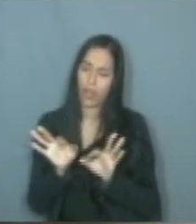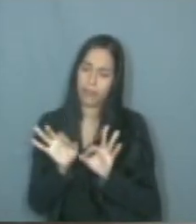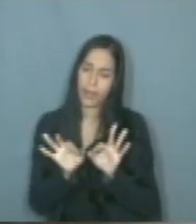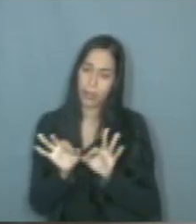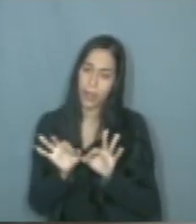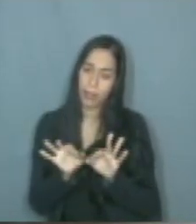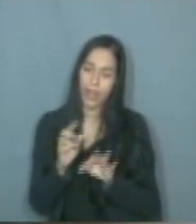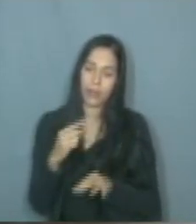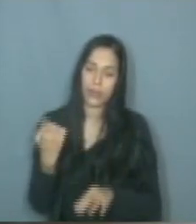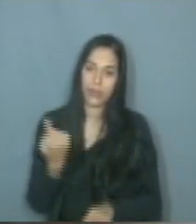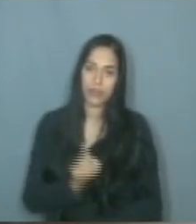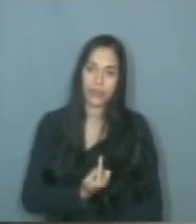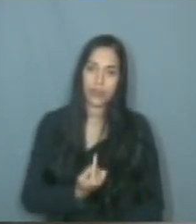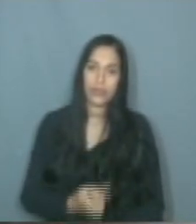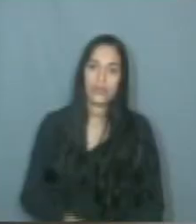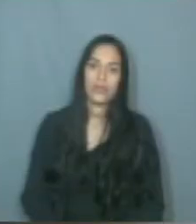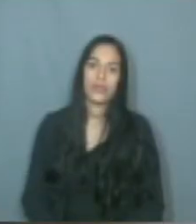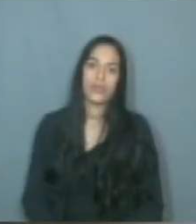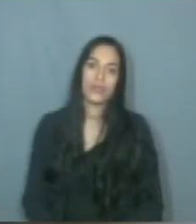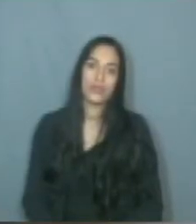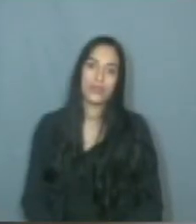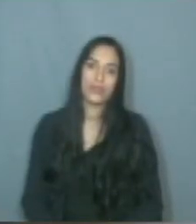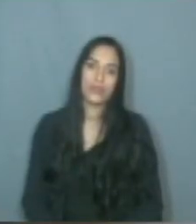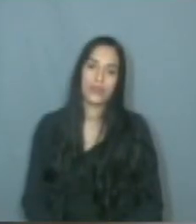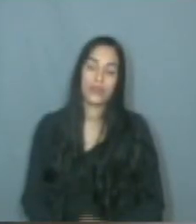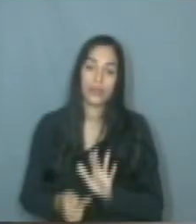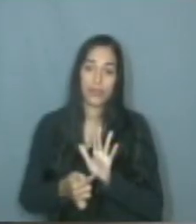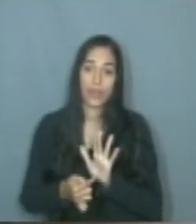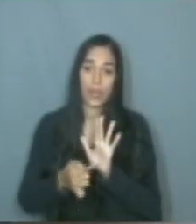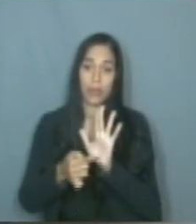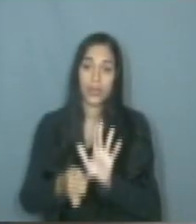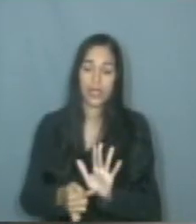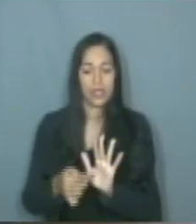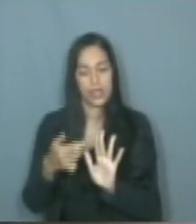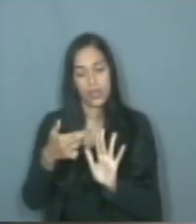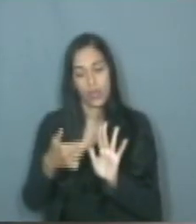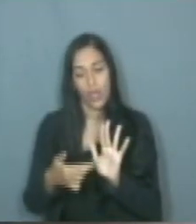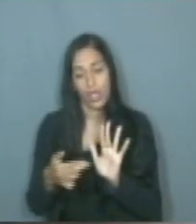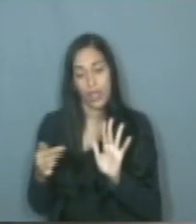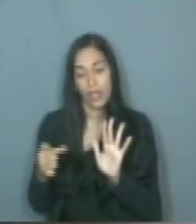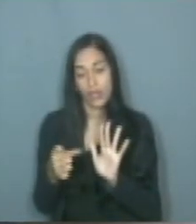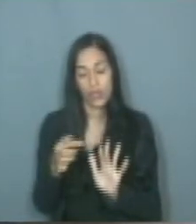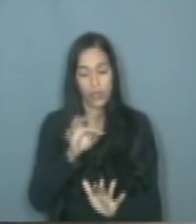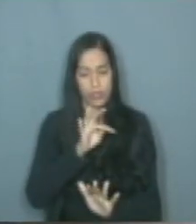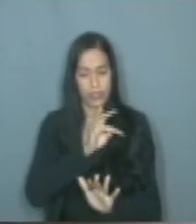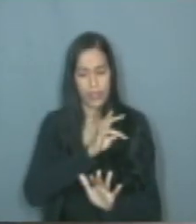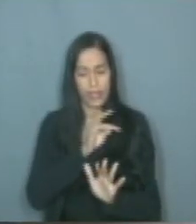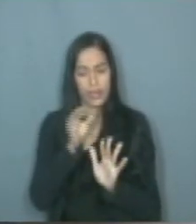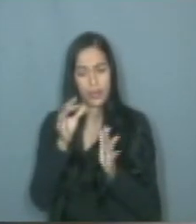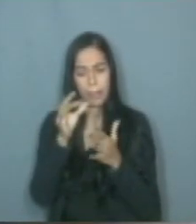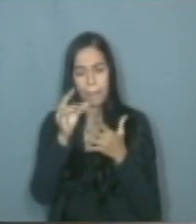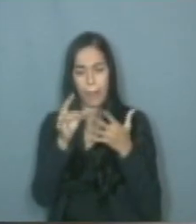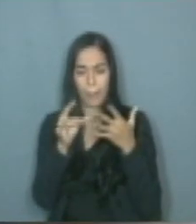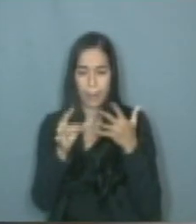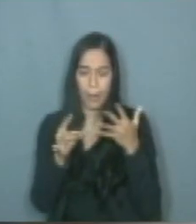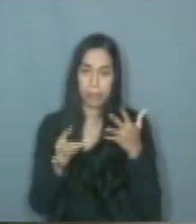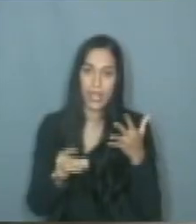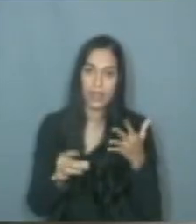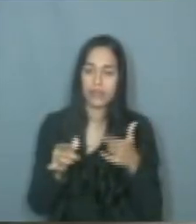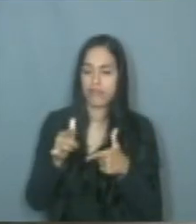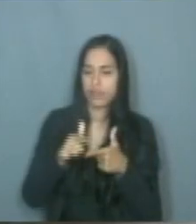por nós. São eles: a apresentação de um relatório técnico detalhado sobre as